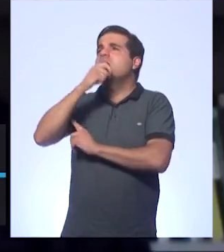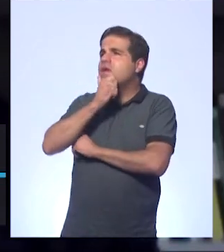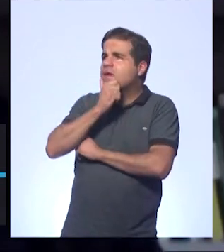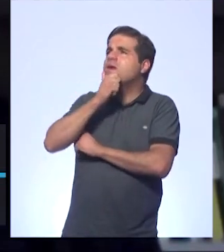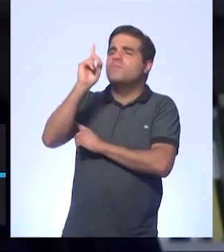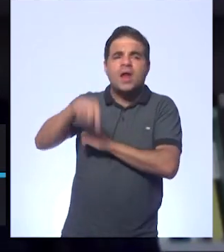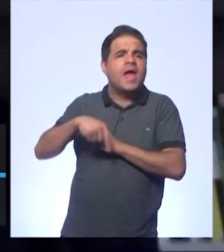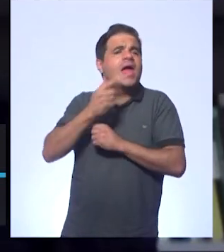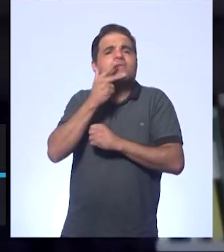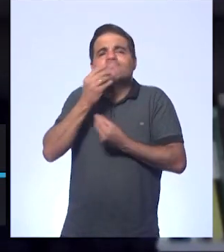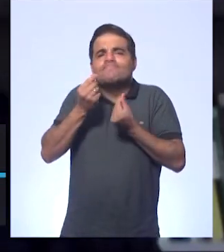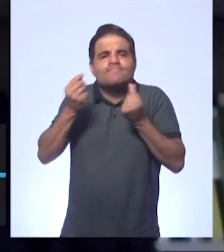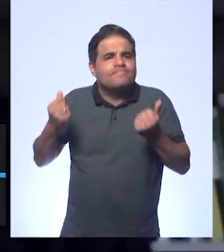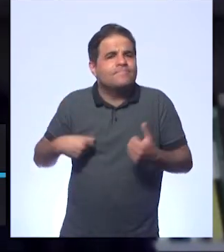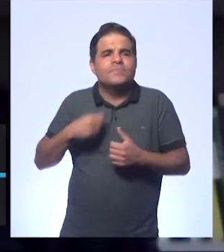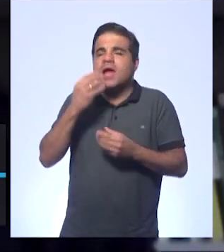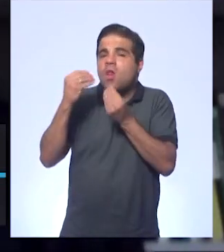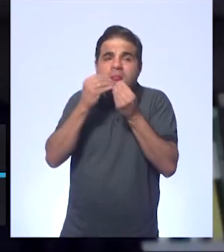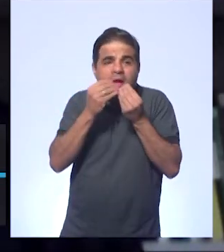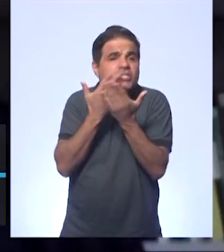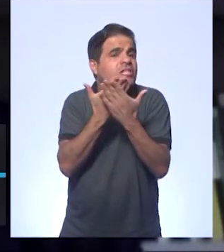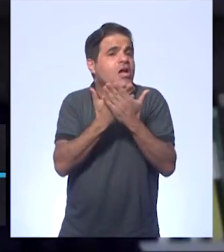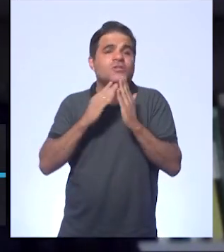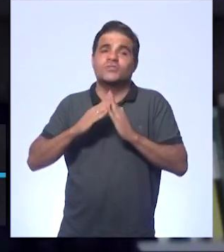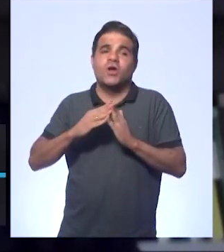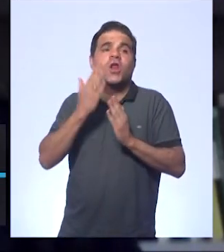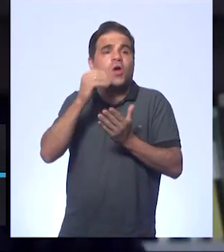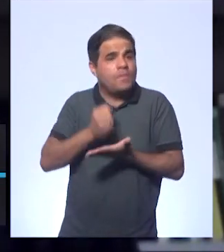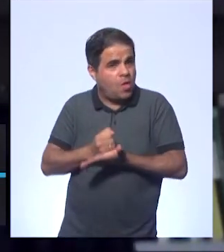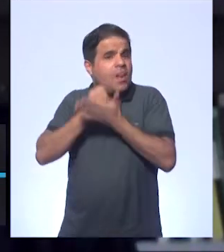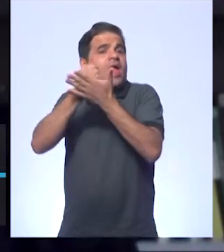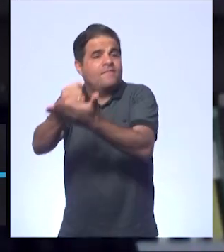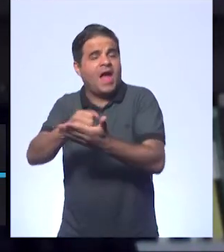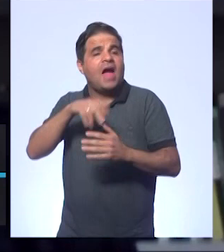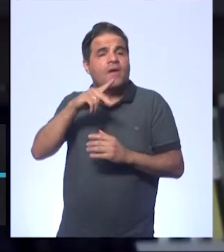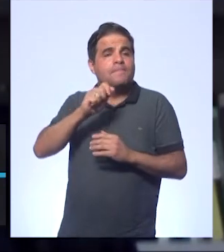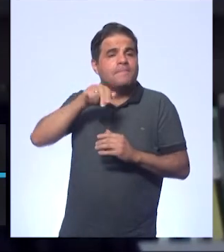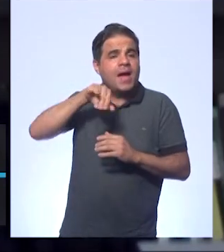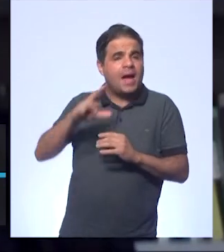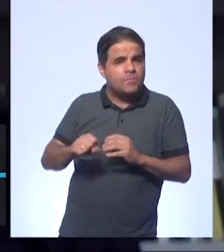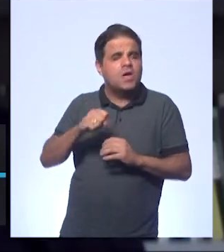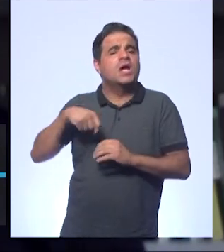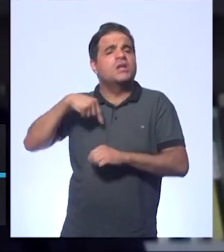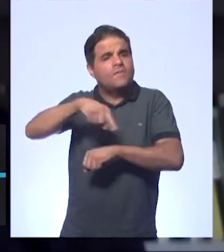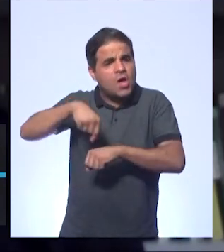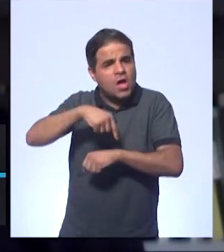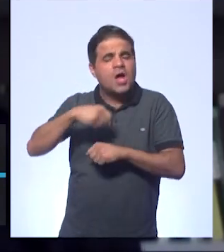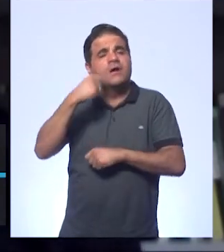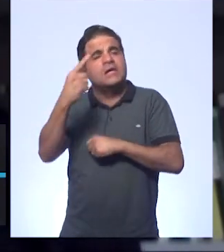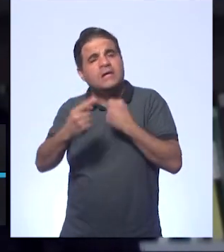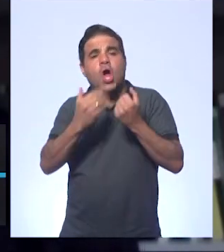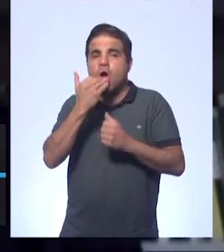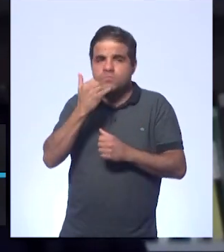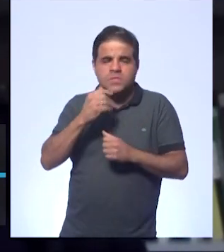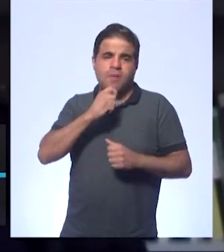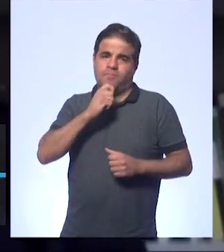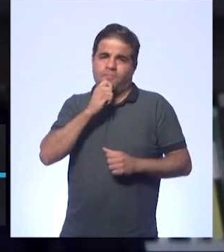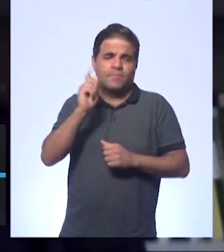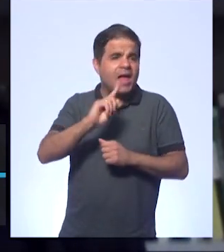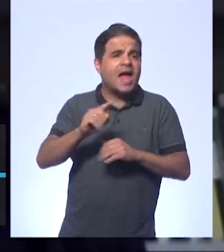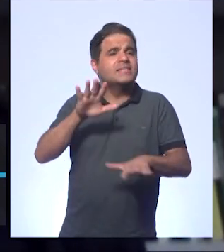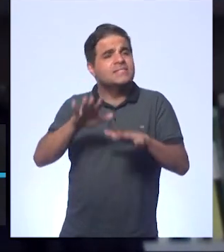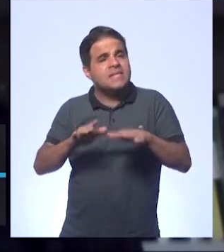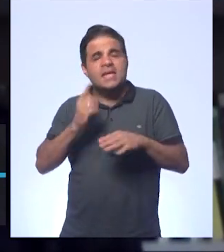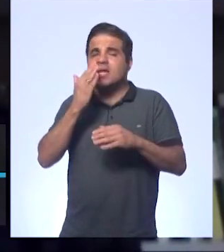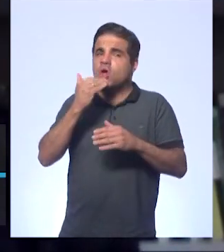pamonha era o meu lanche da escola. Eu levava, porque a gente não ficava tempo e tempo sem almoçar, né? Às vezes só